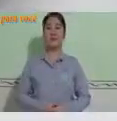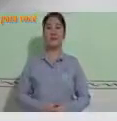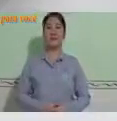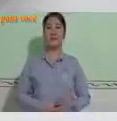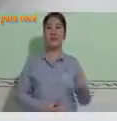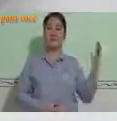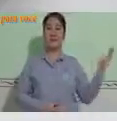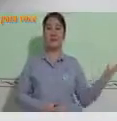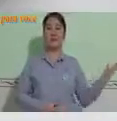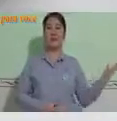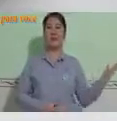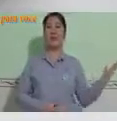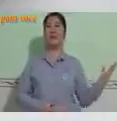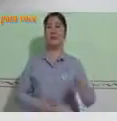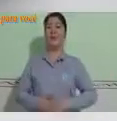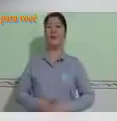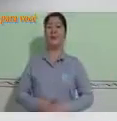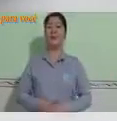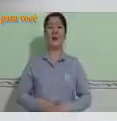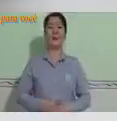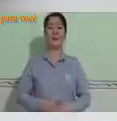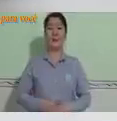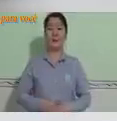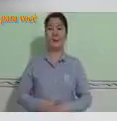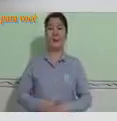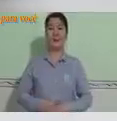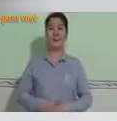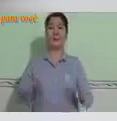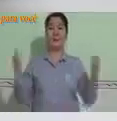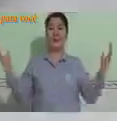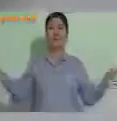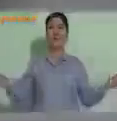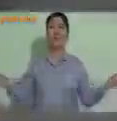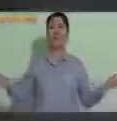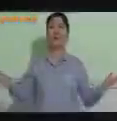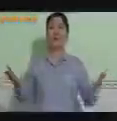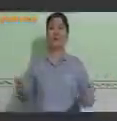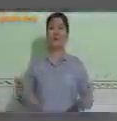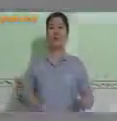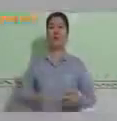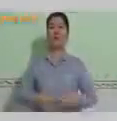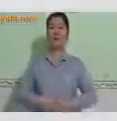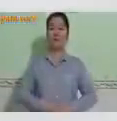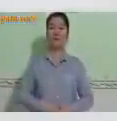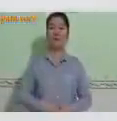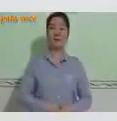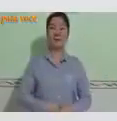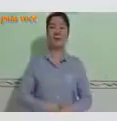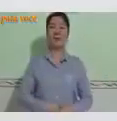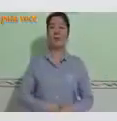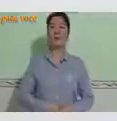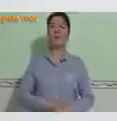Porém, como acontecer com qualquer tipo de cirurgia, há sempre um pequeno risco de complicações como lesão do nervo ou de